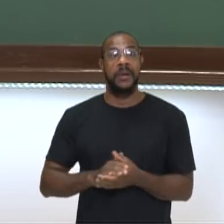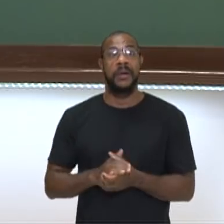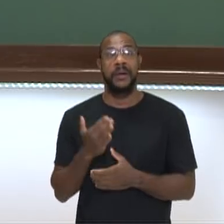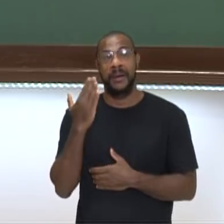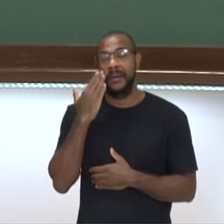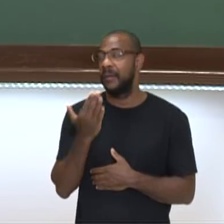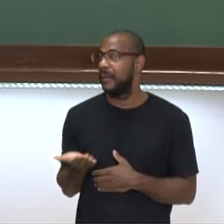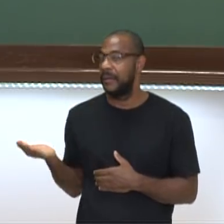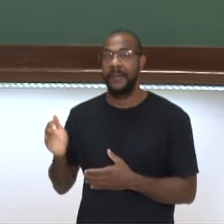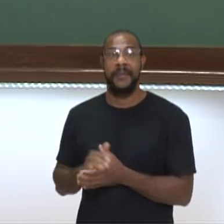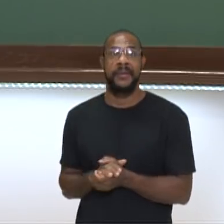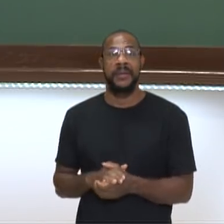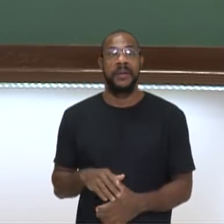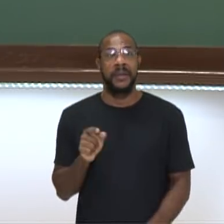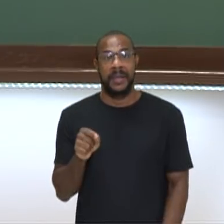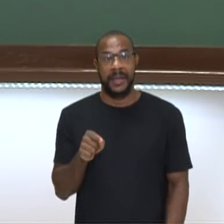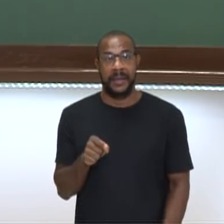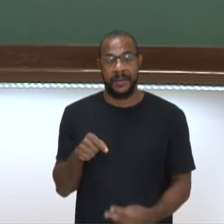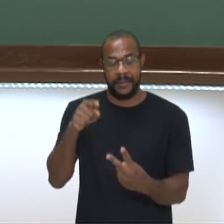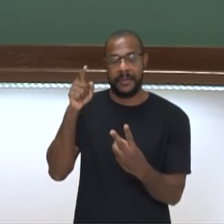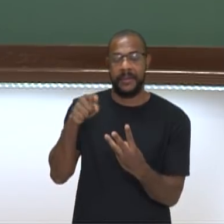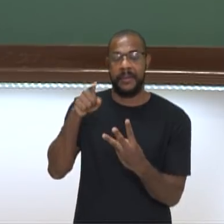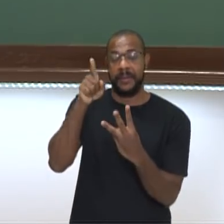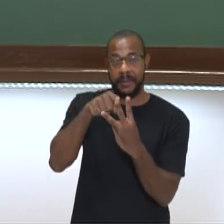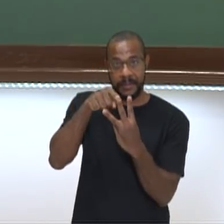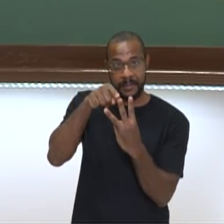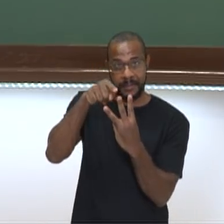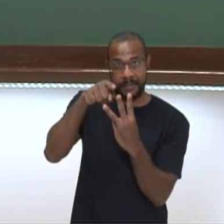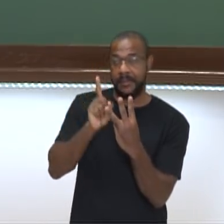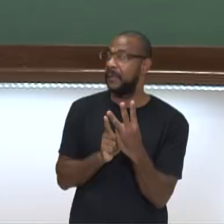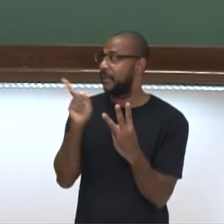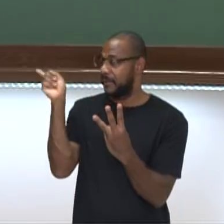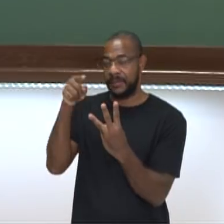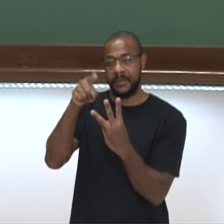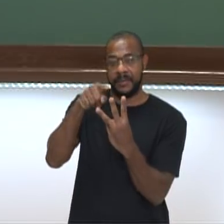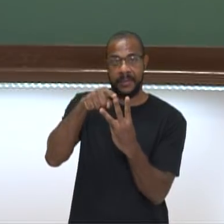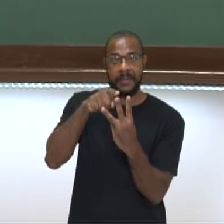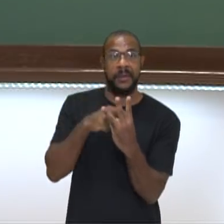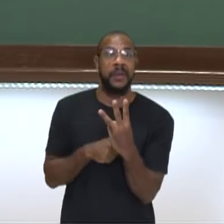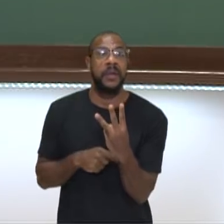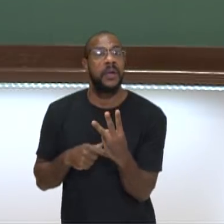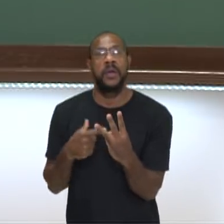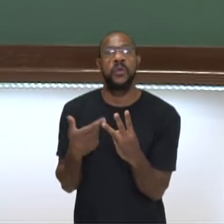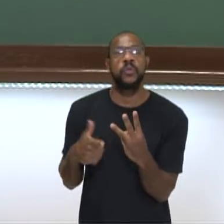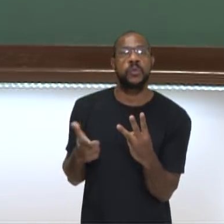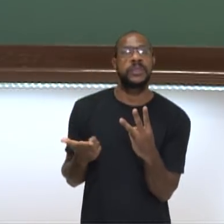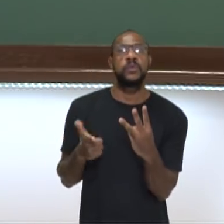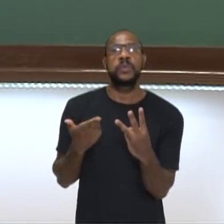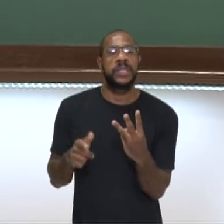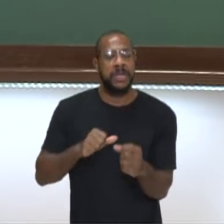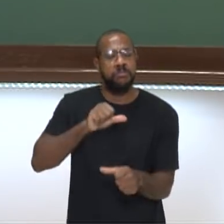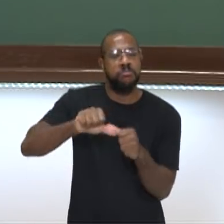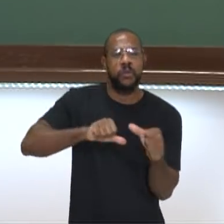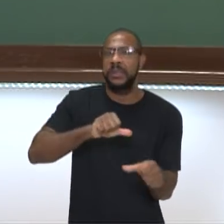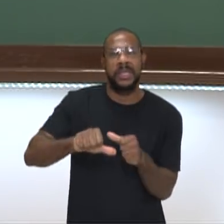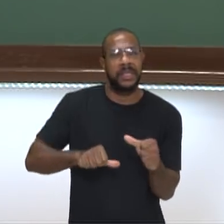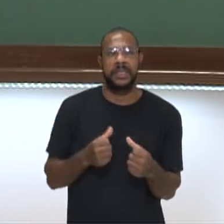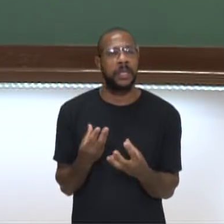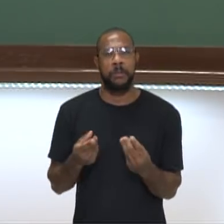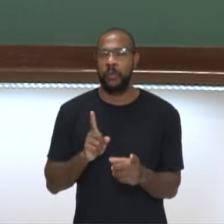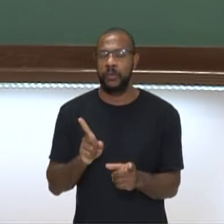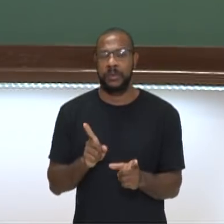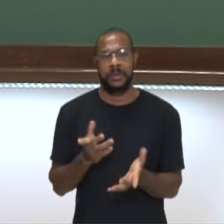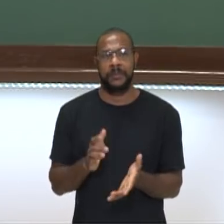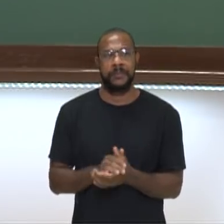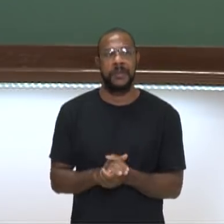no compasso moderado, eu não tenho muitas variações da velocidade do ritmo, tá?